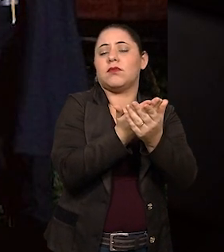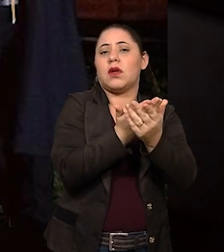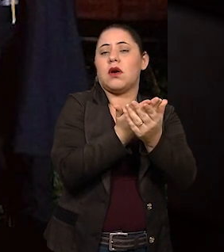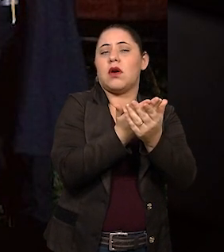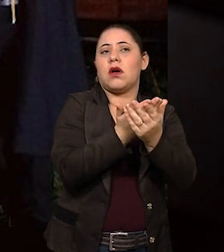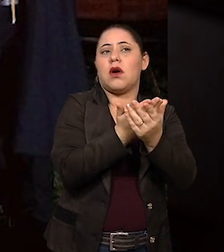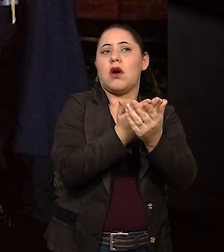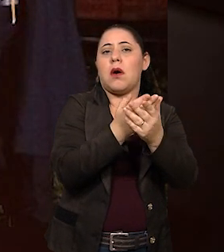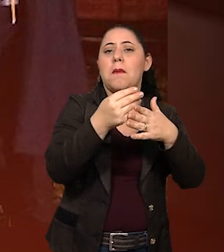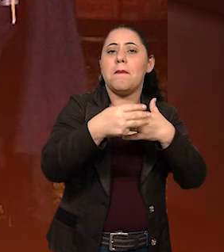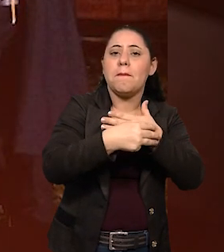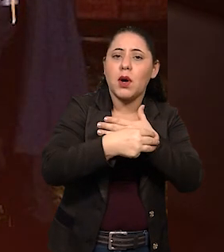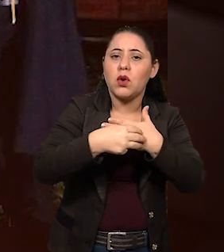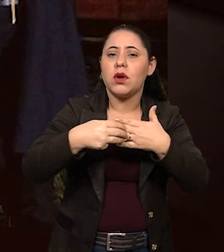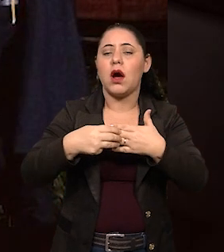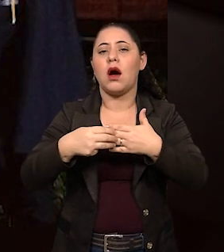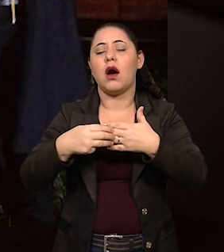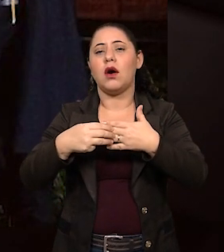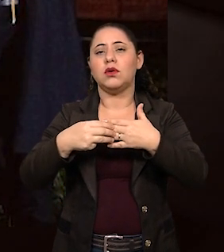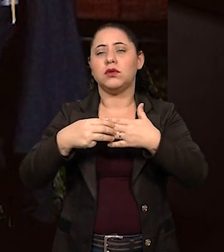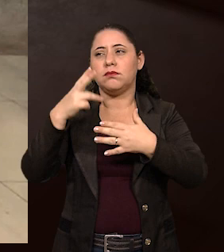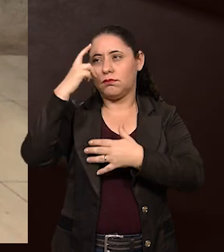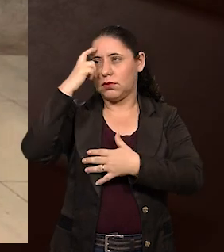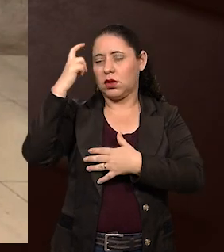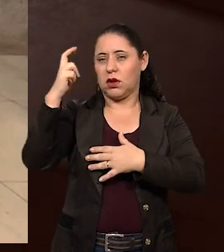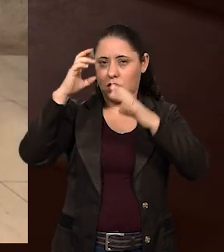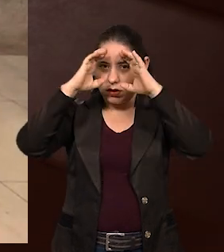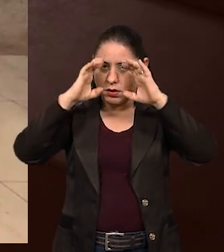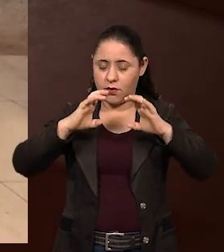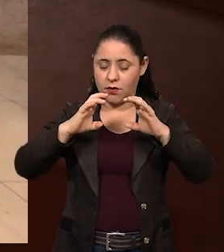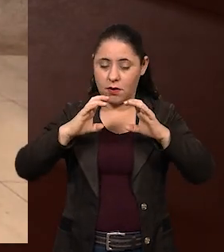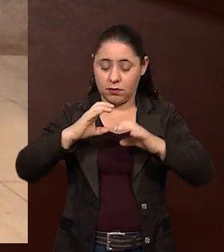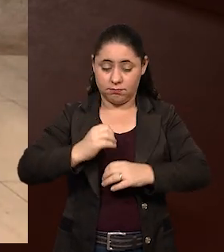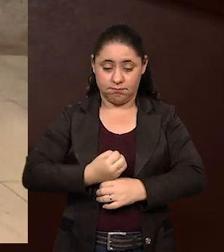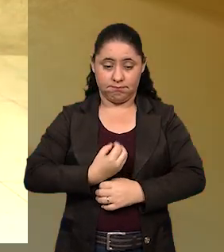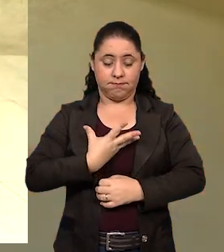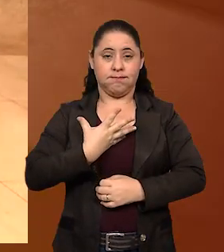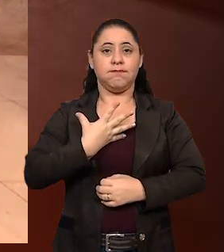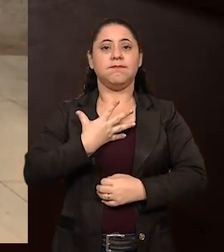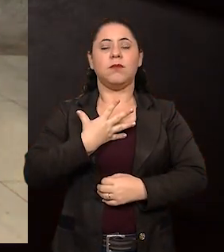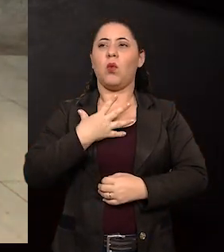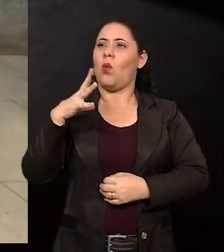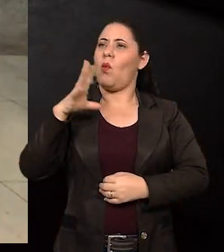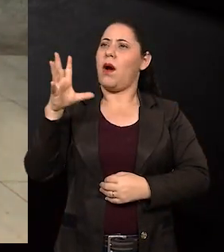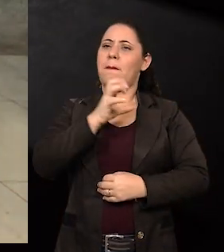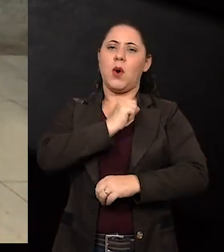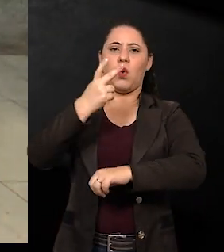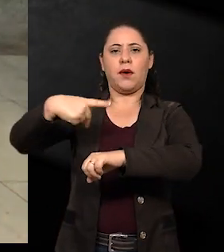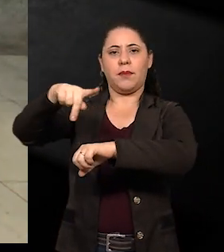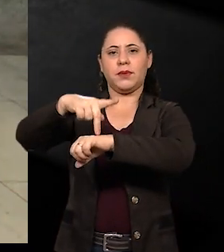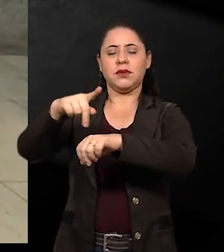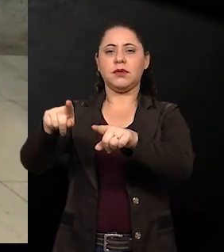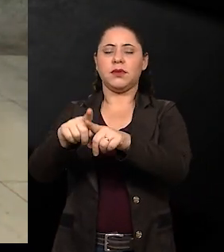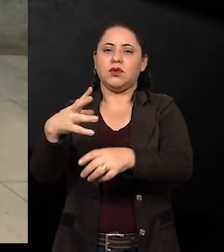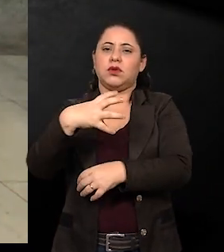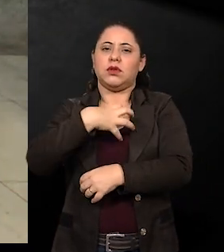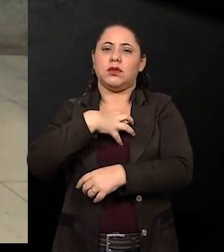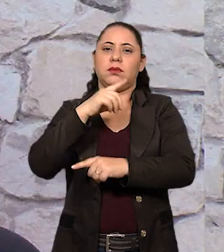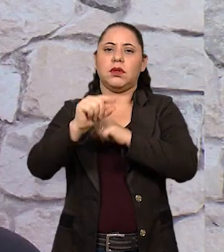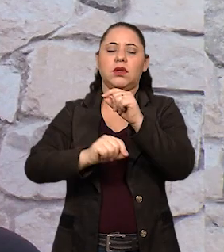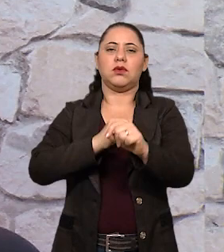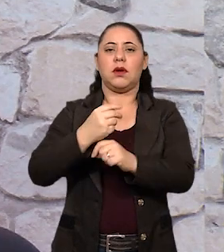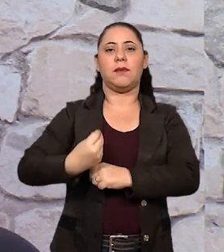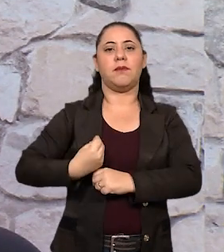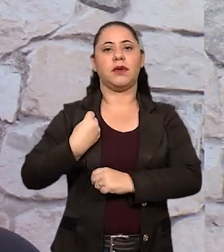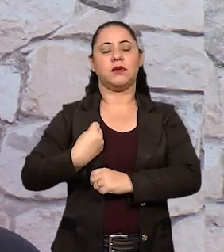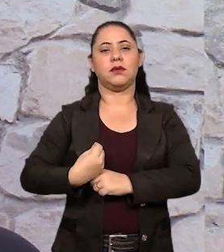da formação moral, intelectual, cívica, mas desperta neles o sentimento de patriotismo e o sentimento